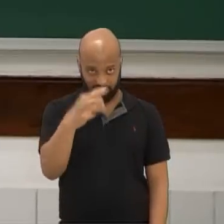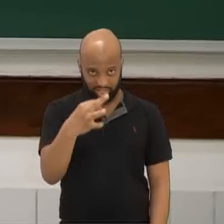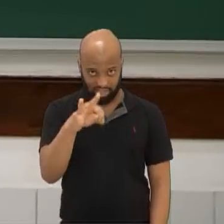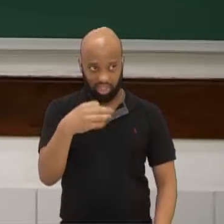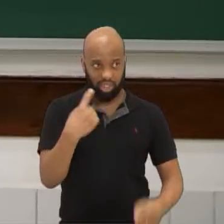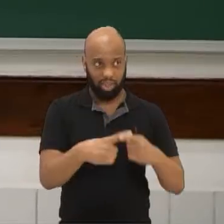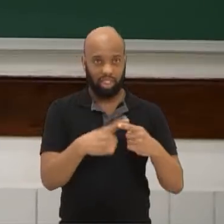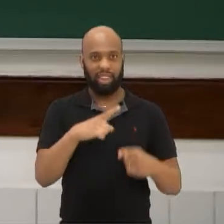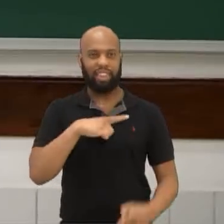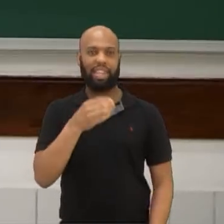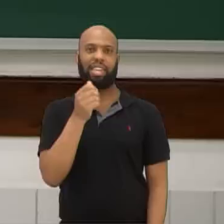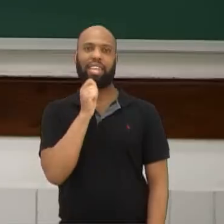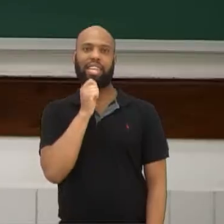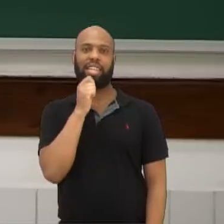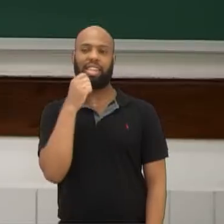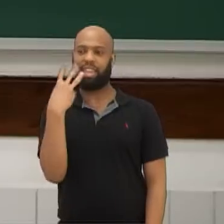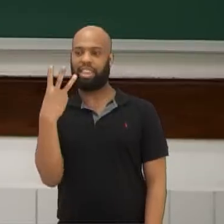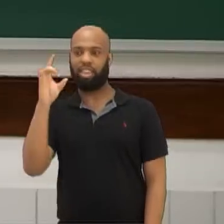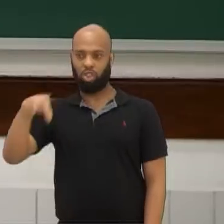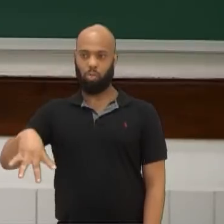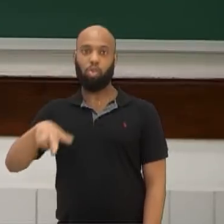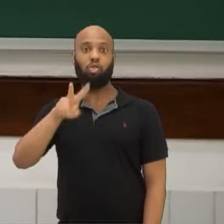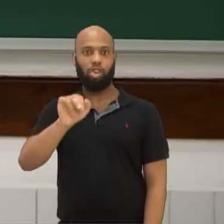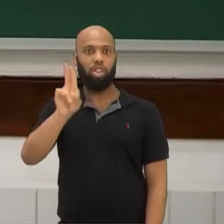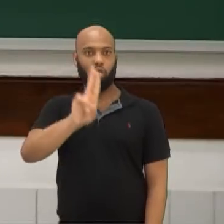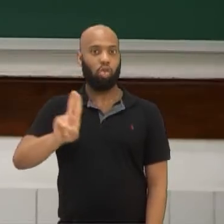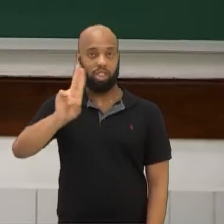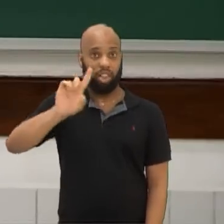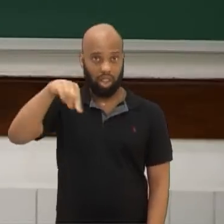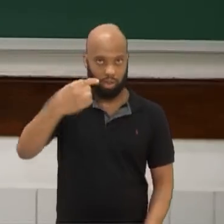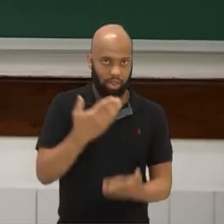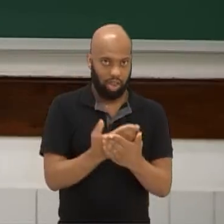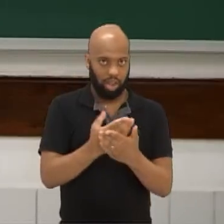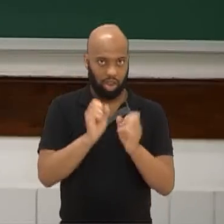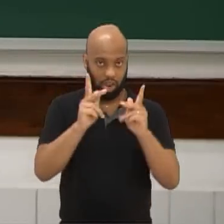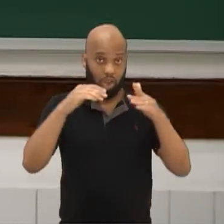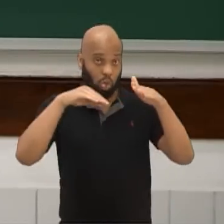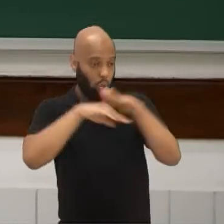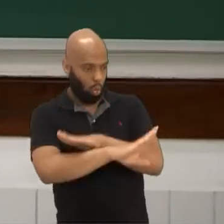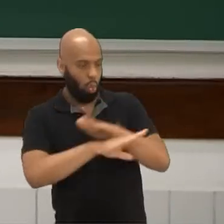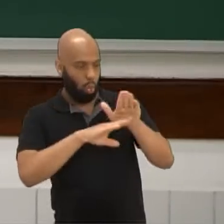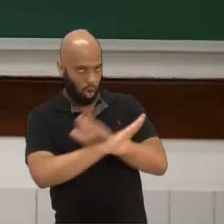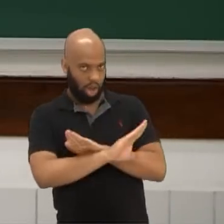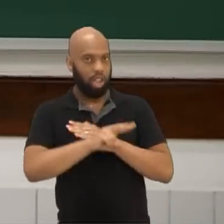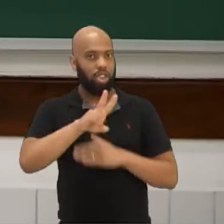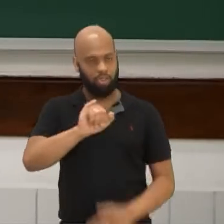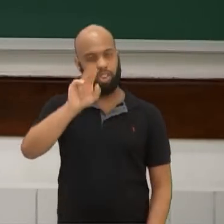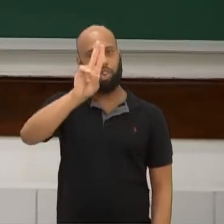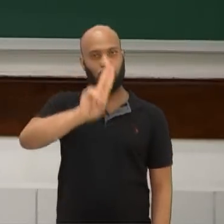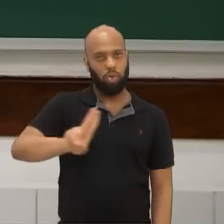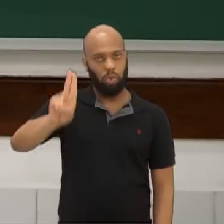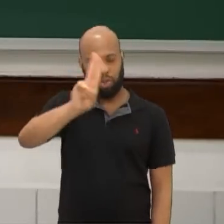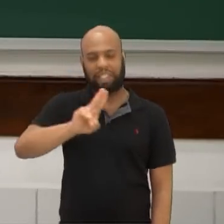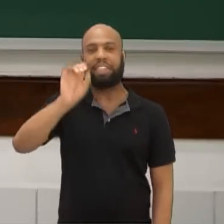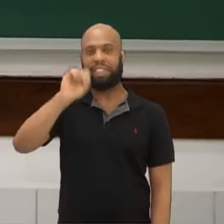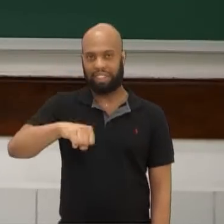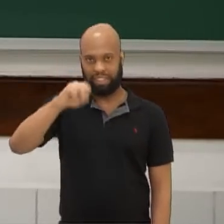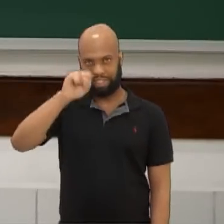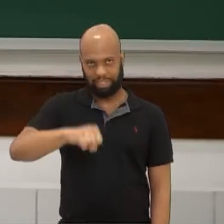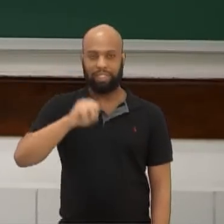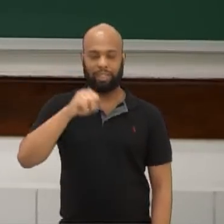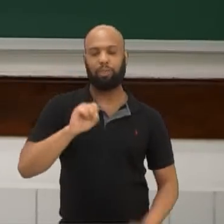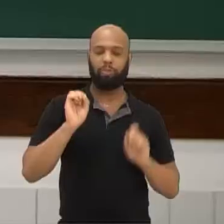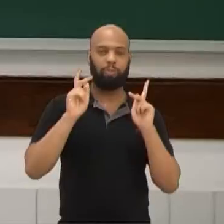O professor tem os 3 aqui que sobraram, ó. A gente vai usar na próxima aula, tá? Guarde, deixe guardadinho o que a gente construiu hoje, o material, e